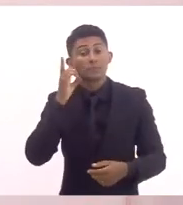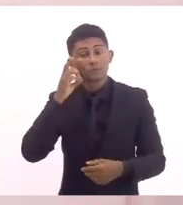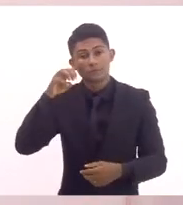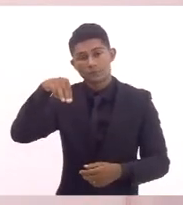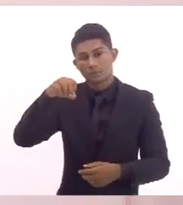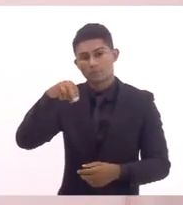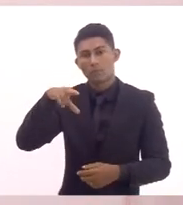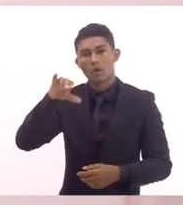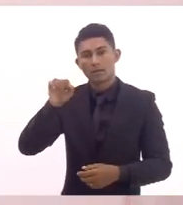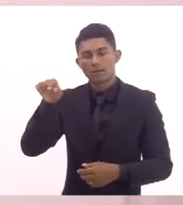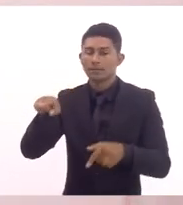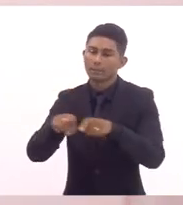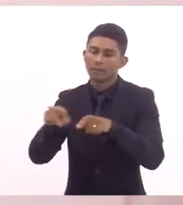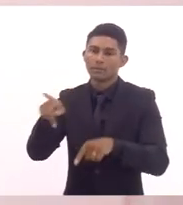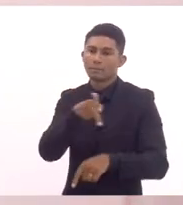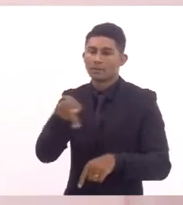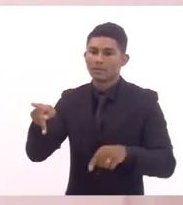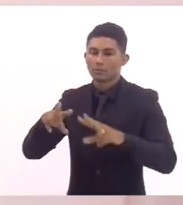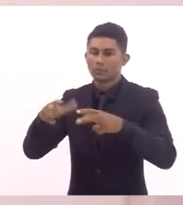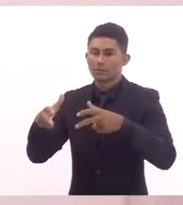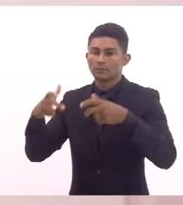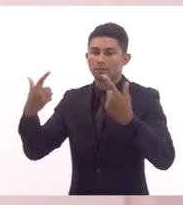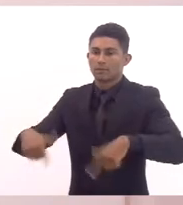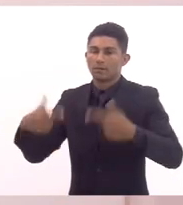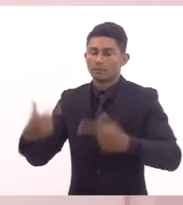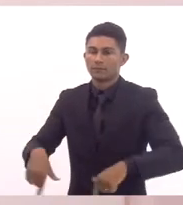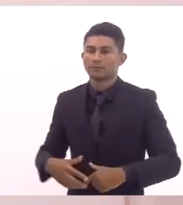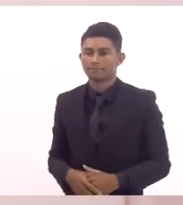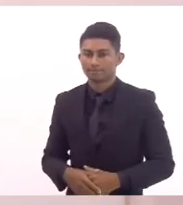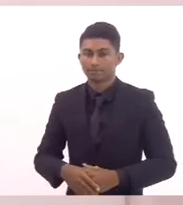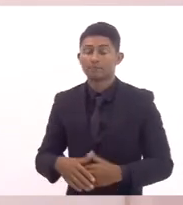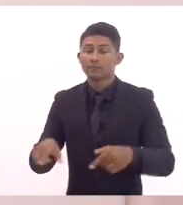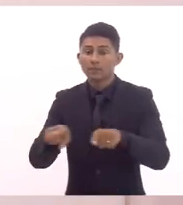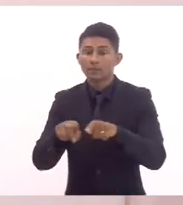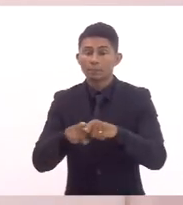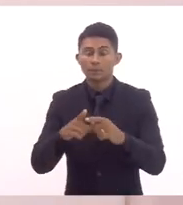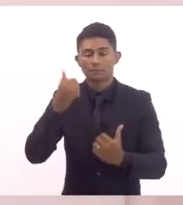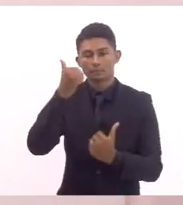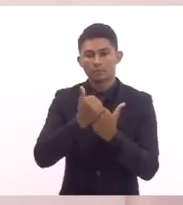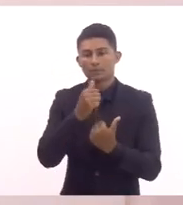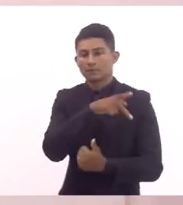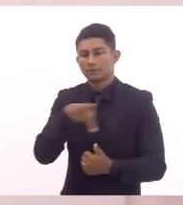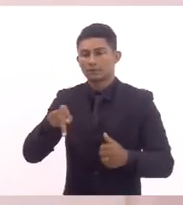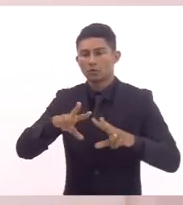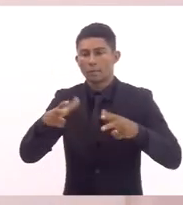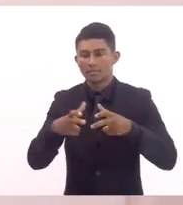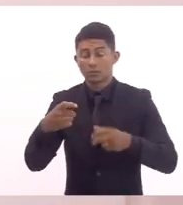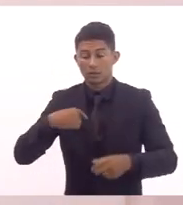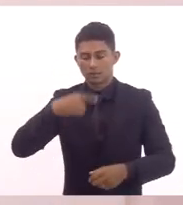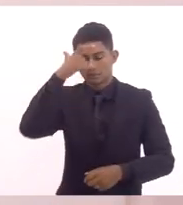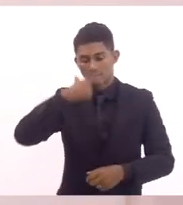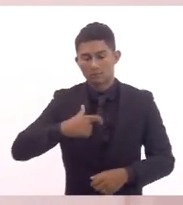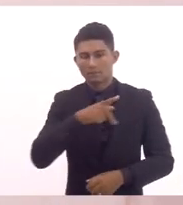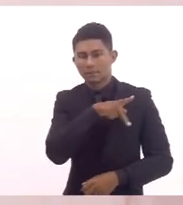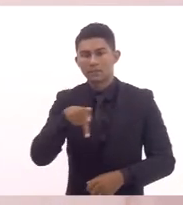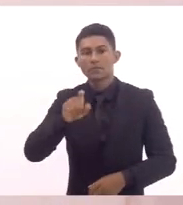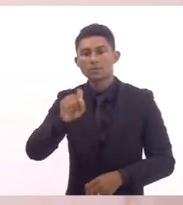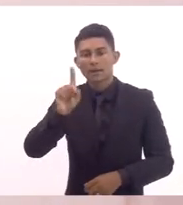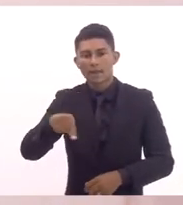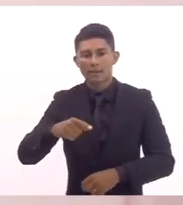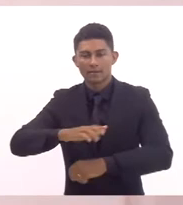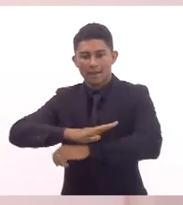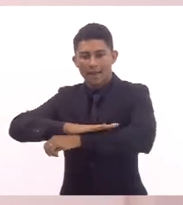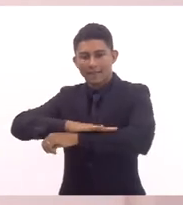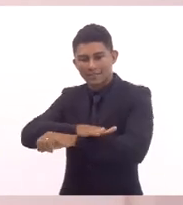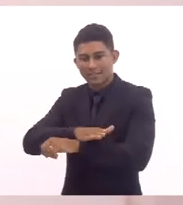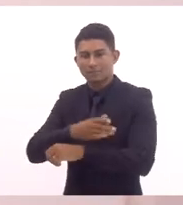Preside também a comissão do trabalho e é vice-presidente da comissão que eu presido que era de combate